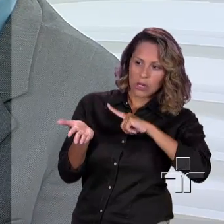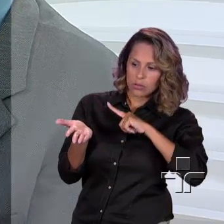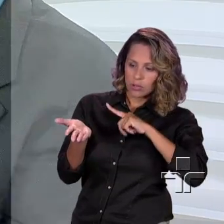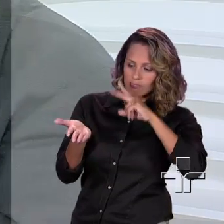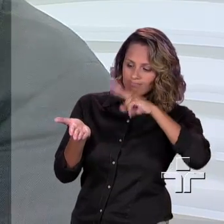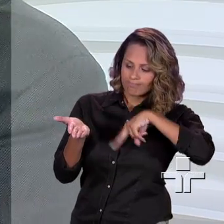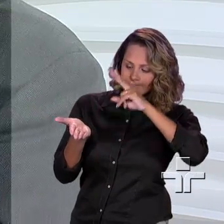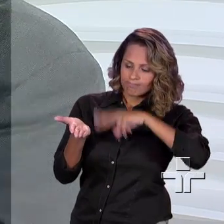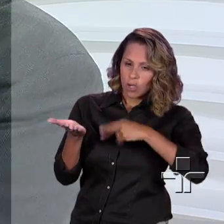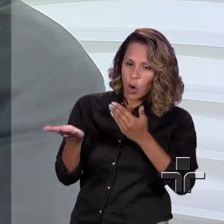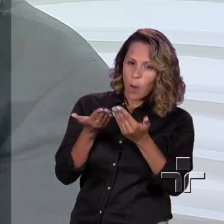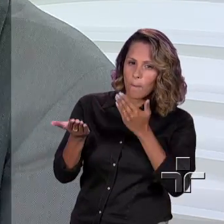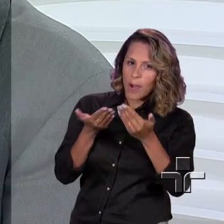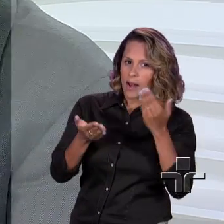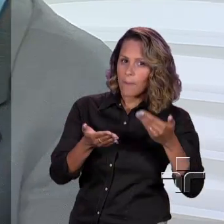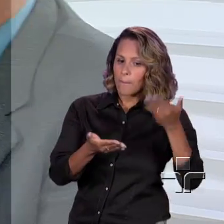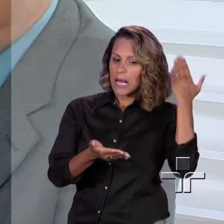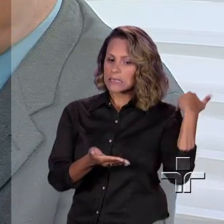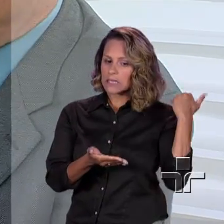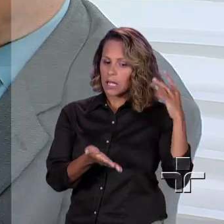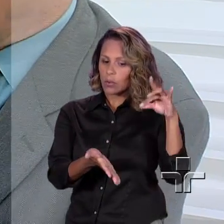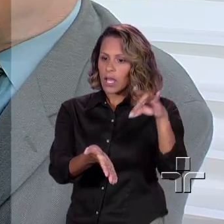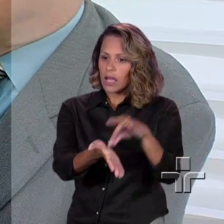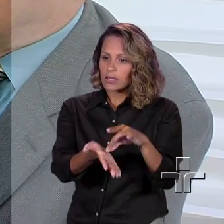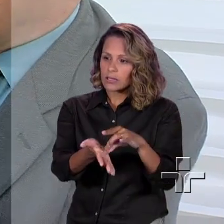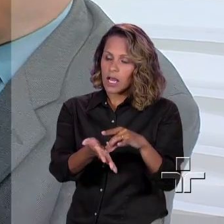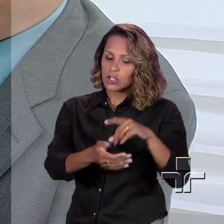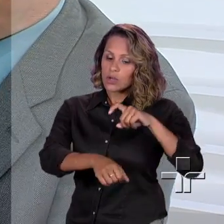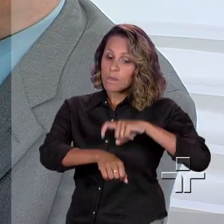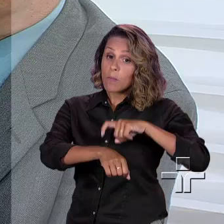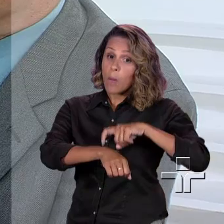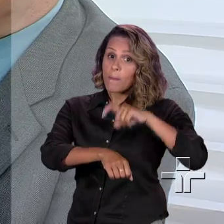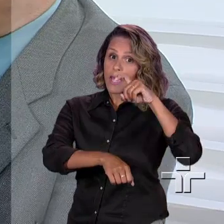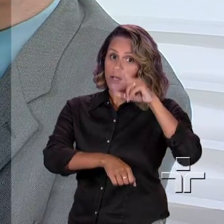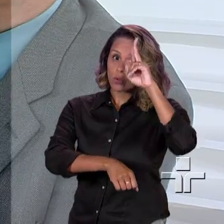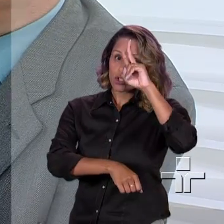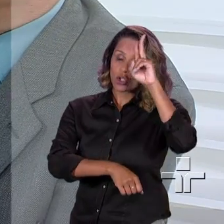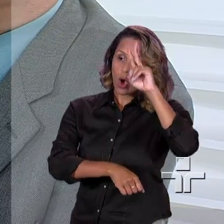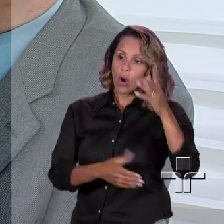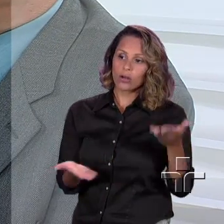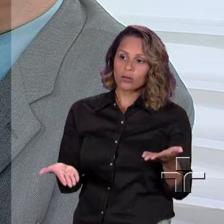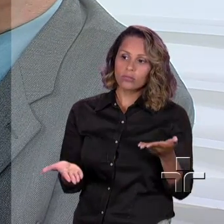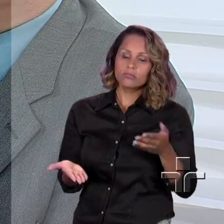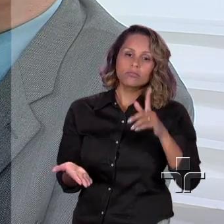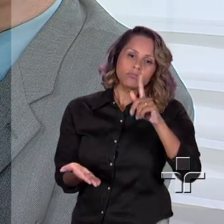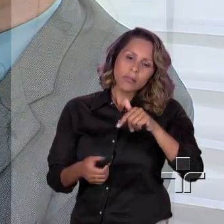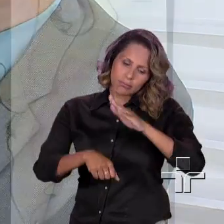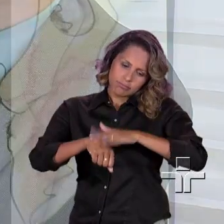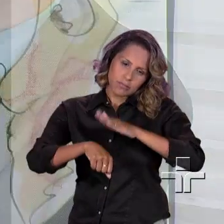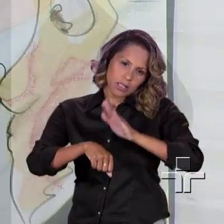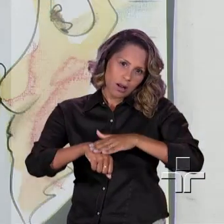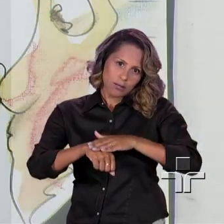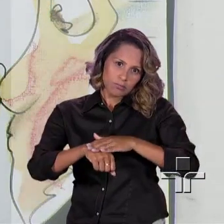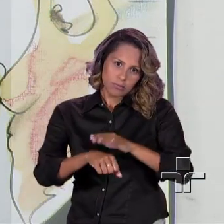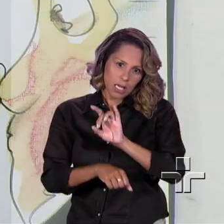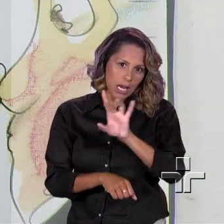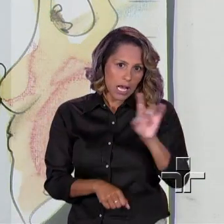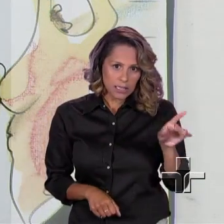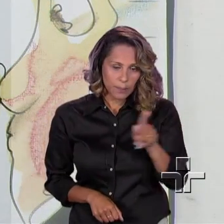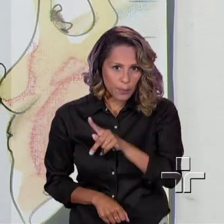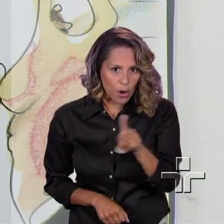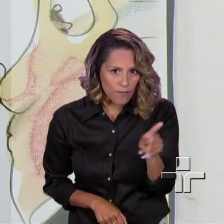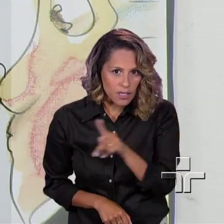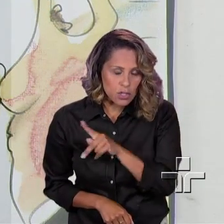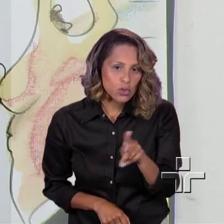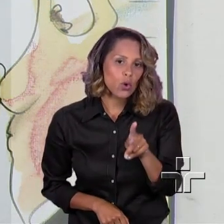do passado e a realidade daquele momento histórico. É uma tarefa de cada professor, historiador que trabalha no